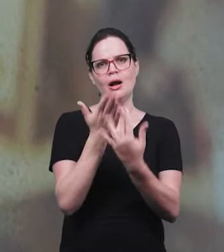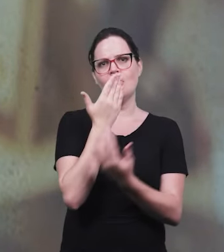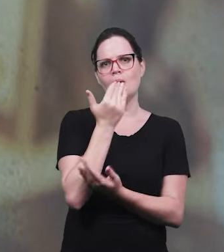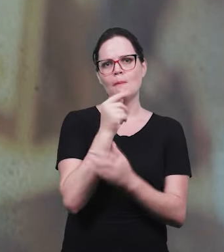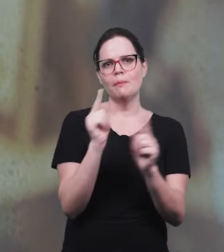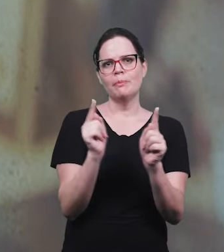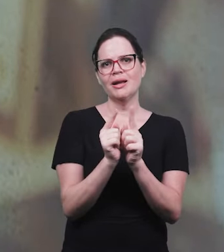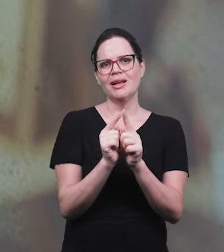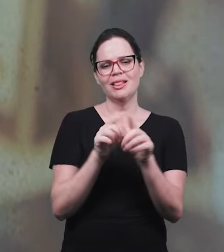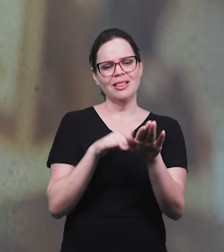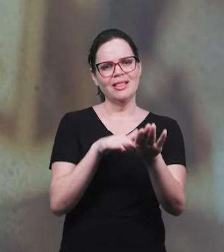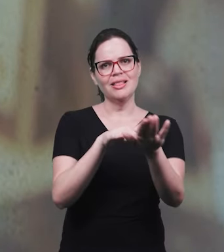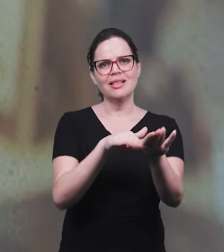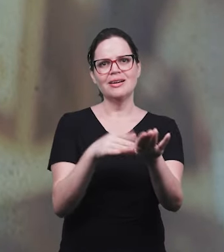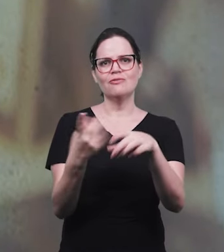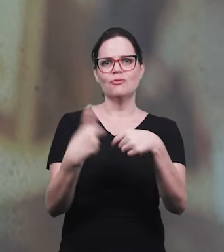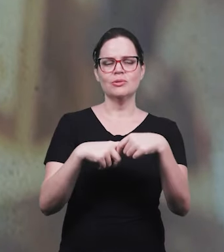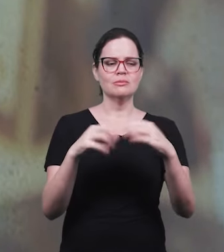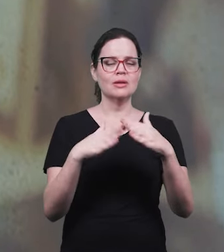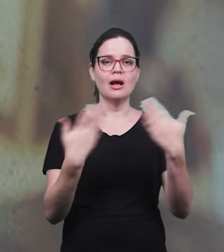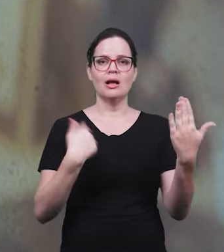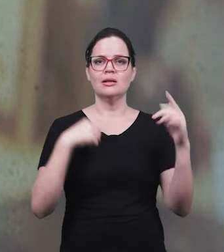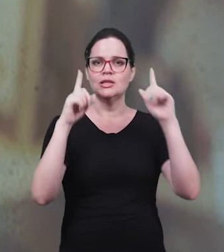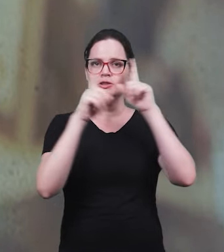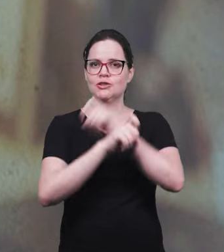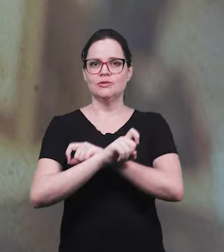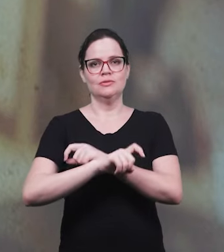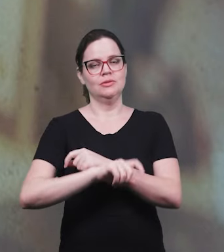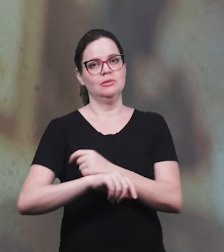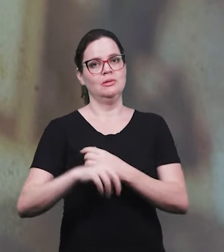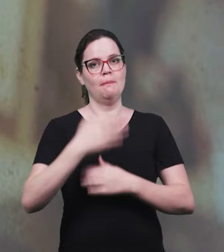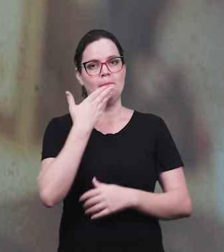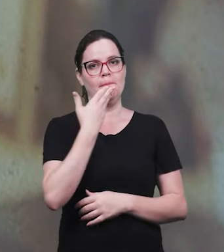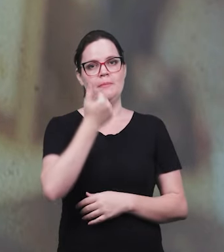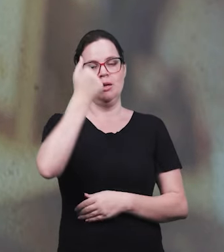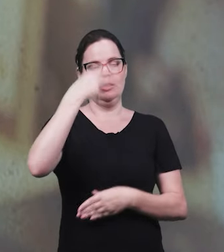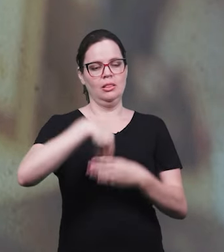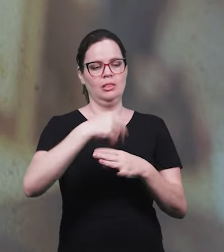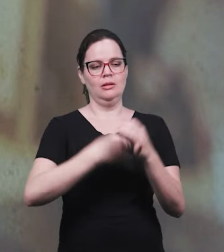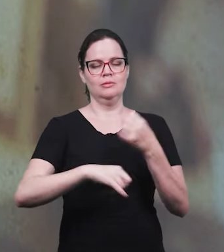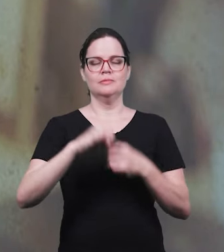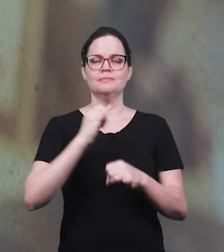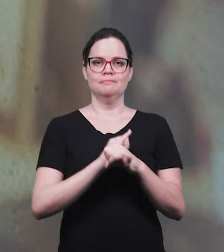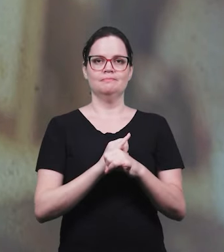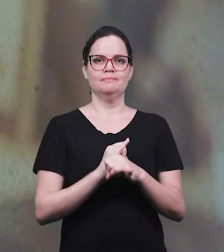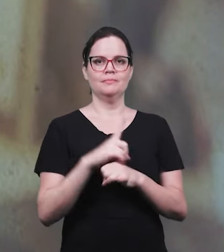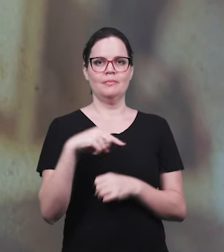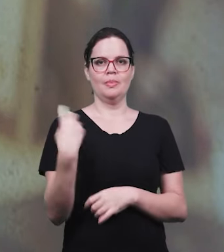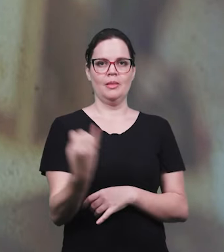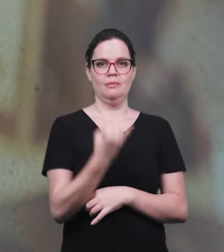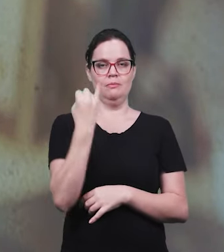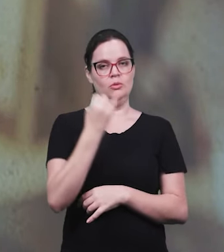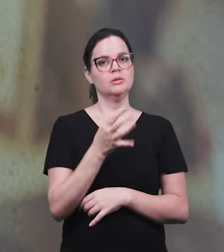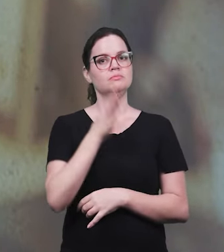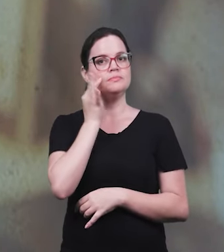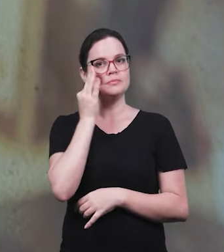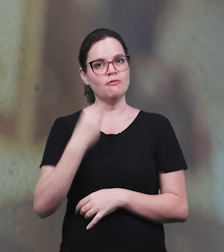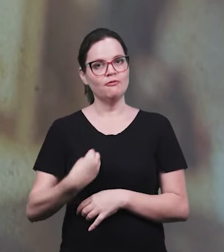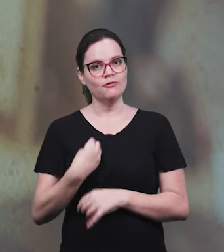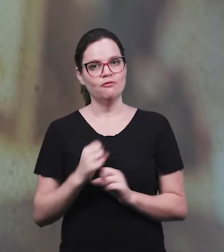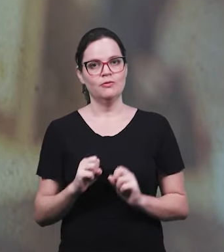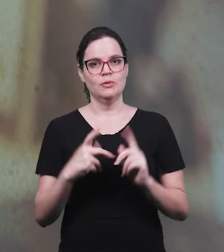o trânsito, querer voltar para casa. Então, nem sempre há essa disponibilidade, mas é importante eu ter uma estrutura física, mas